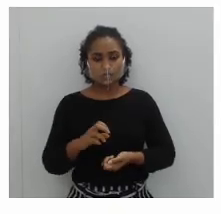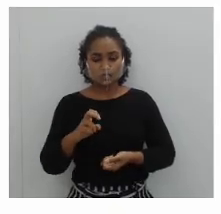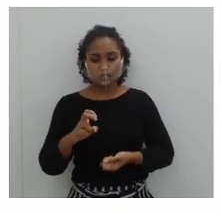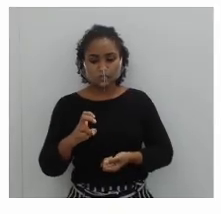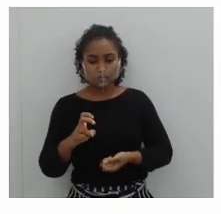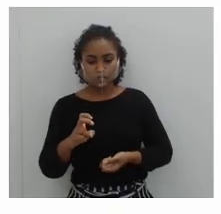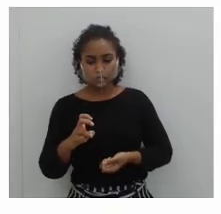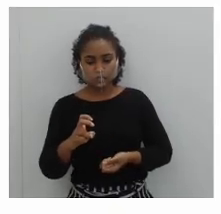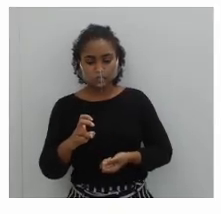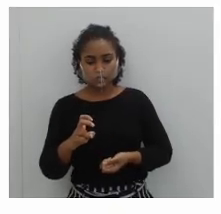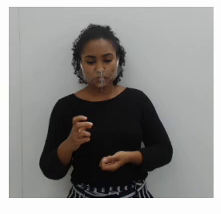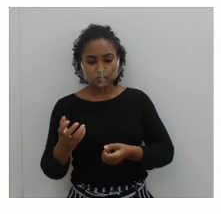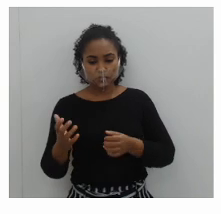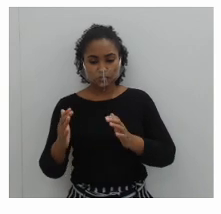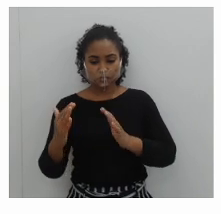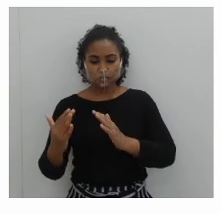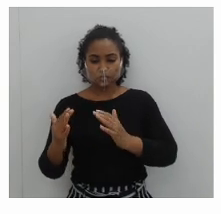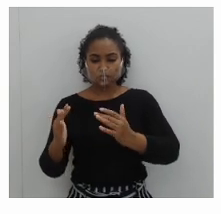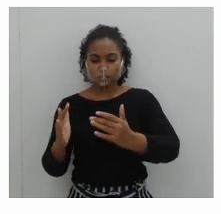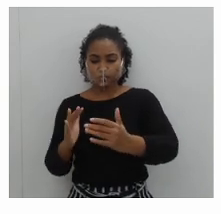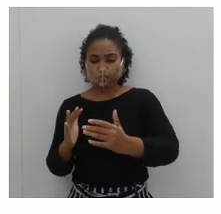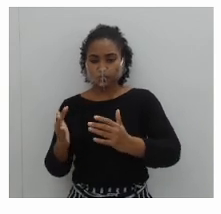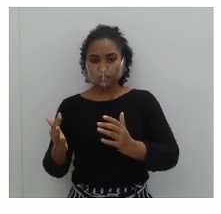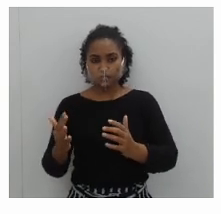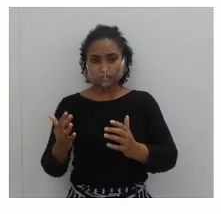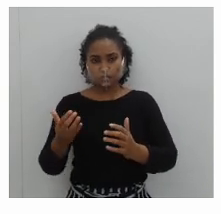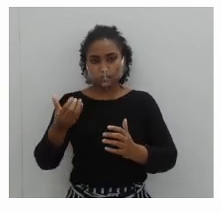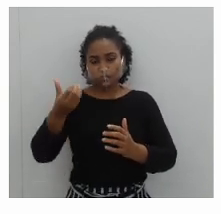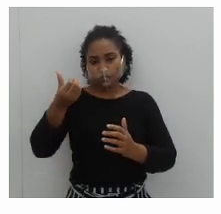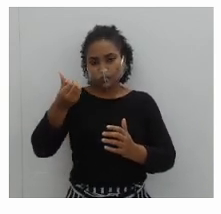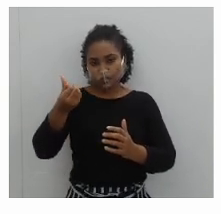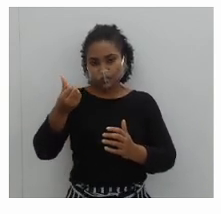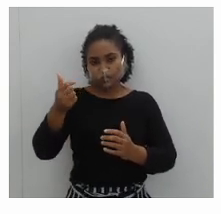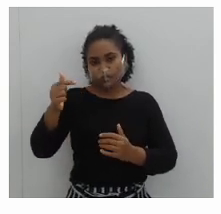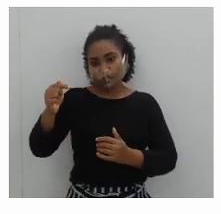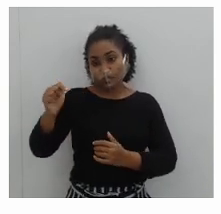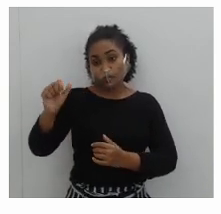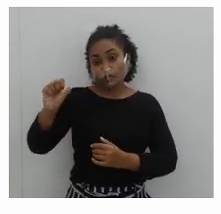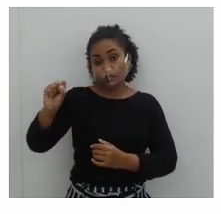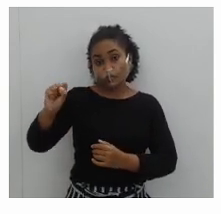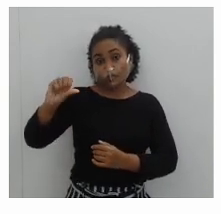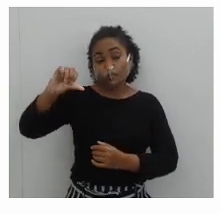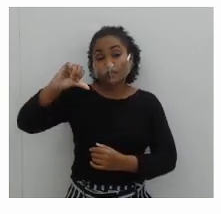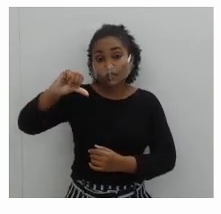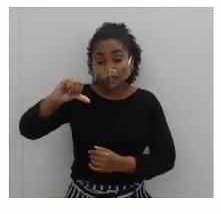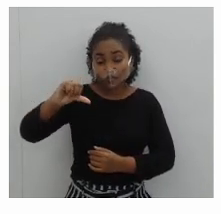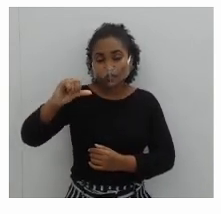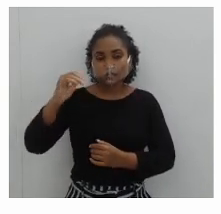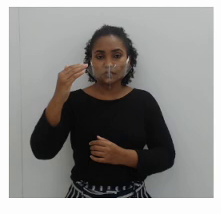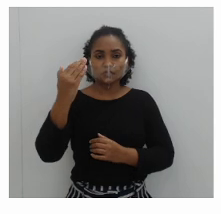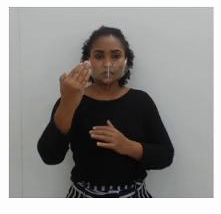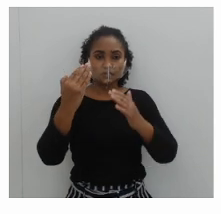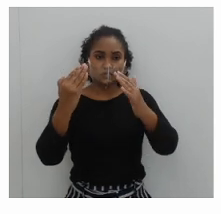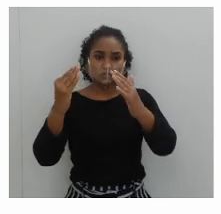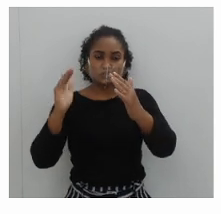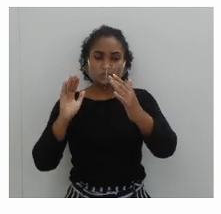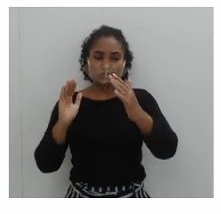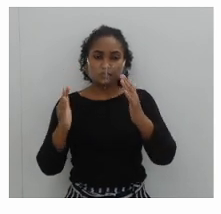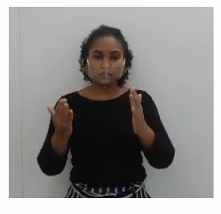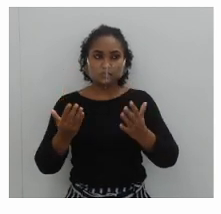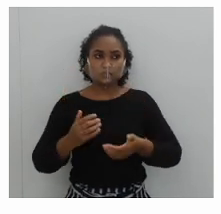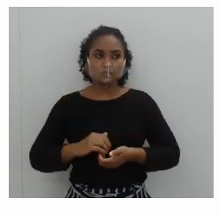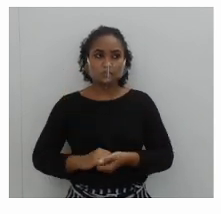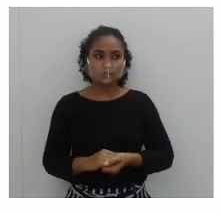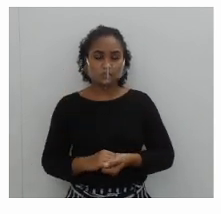5 daqui do cubo, 6, 7, 8, 9. Temos 9 faces